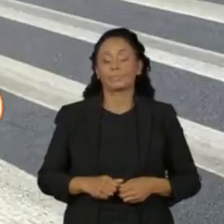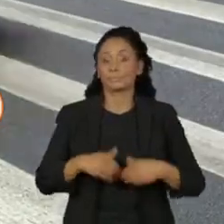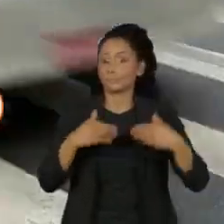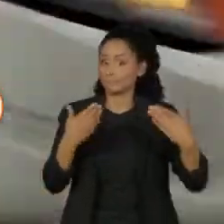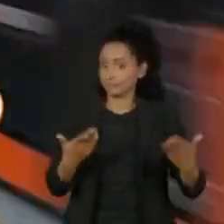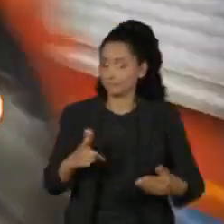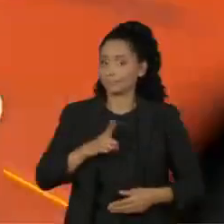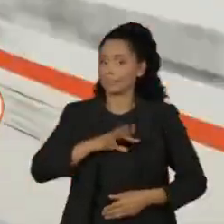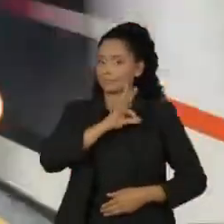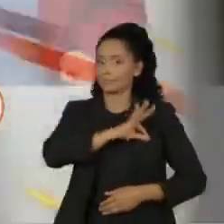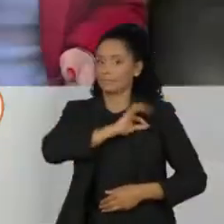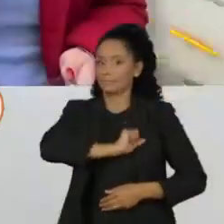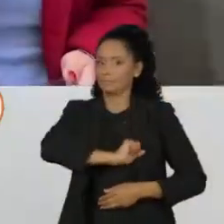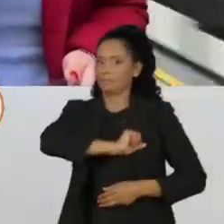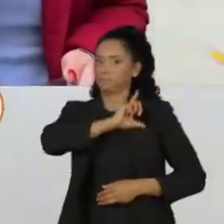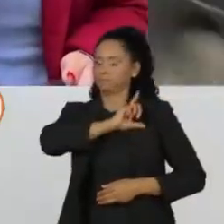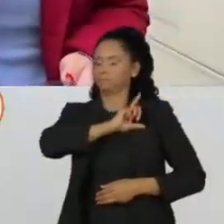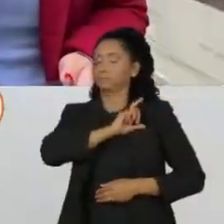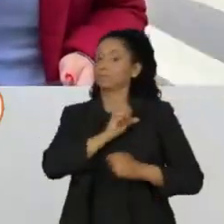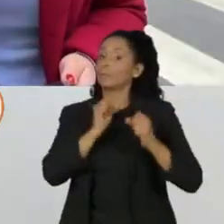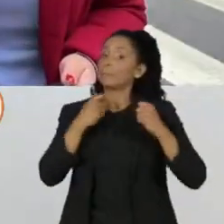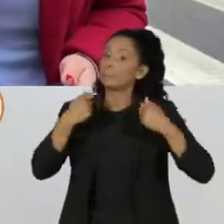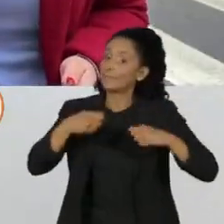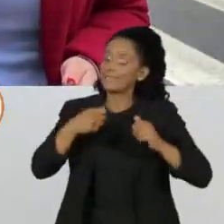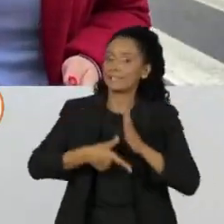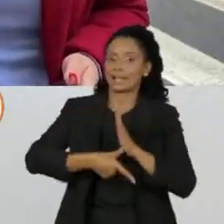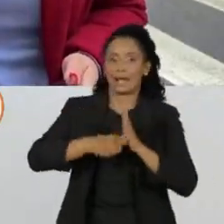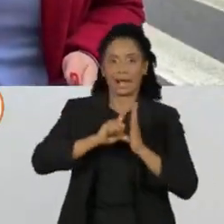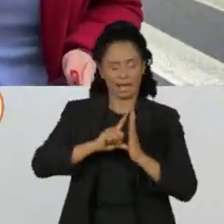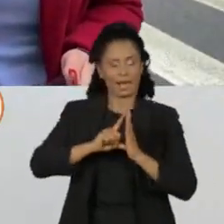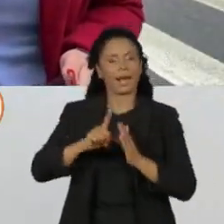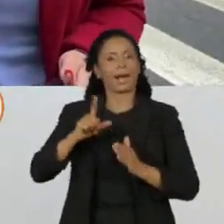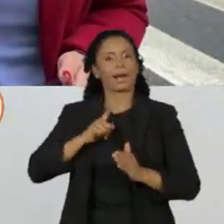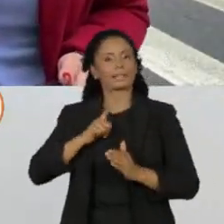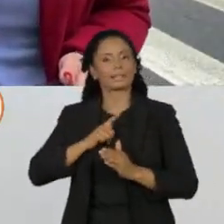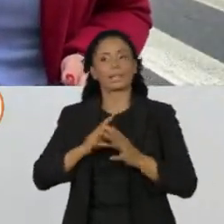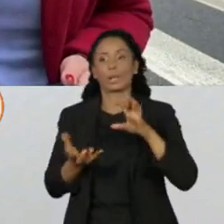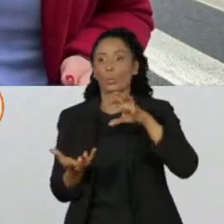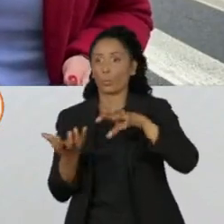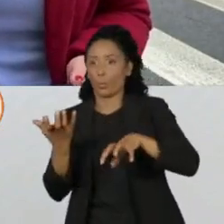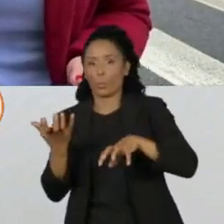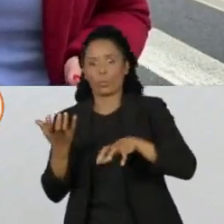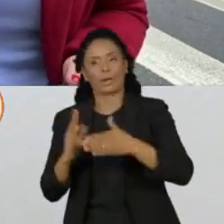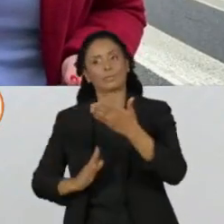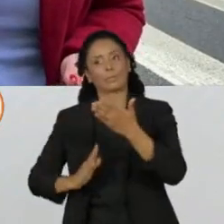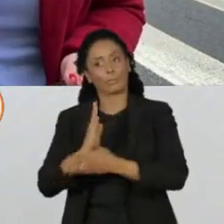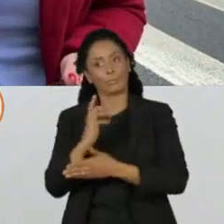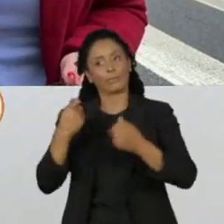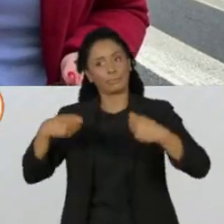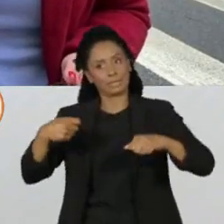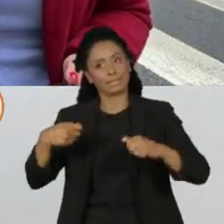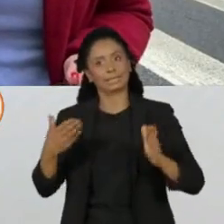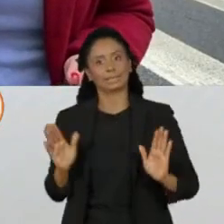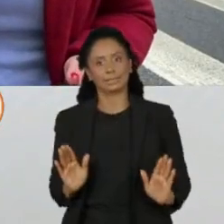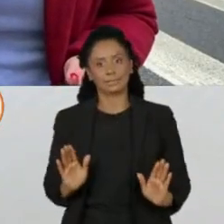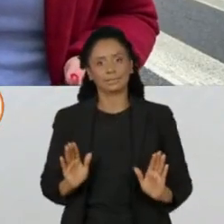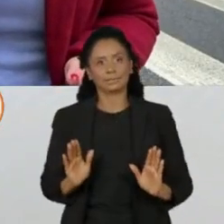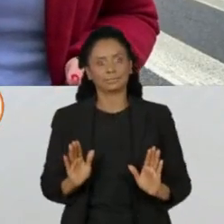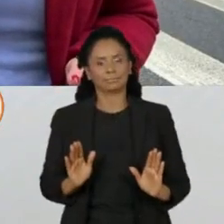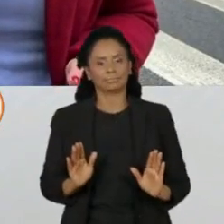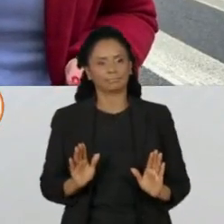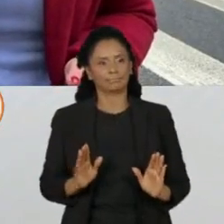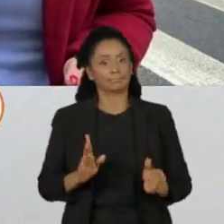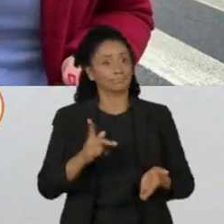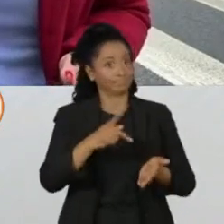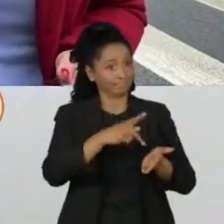Lembrando que esse aumento ainda deve passar pela análise e aprovação do Congresso Nacional, Edu. Aliás, Aline, o reajuste salarial